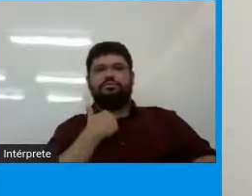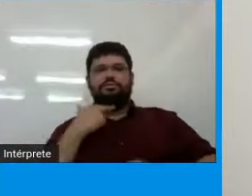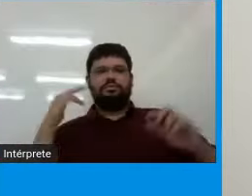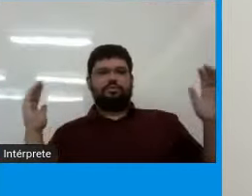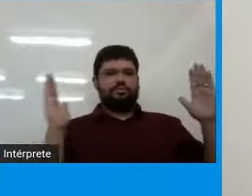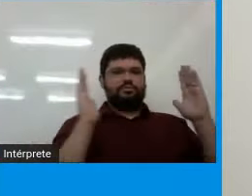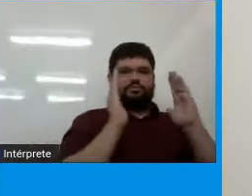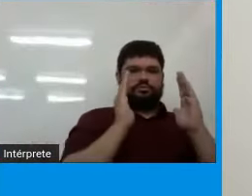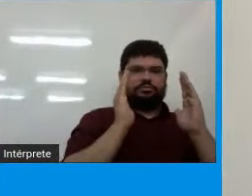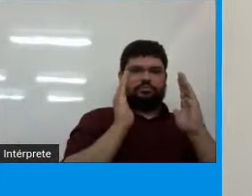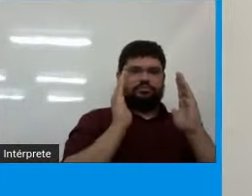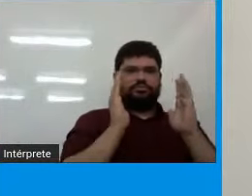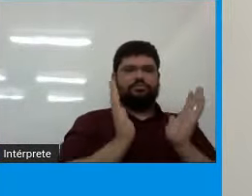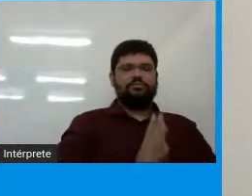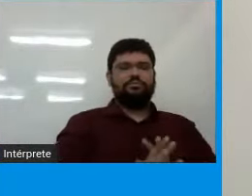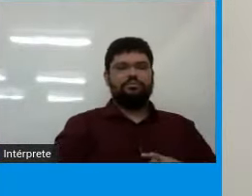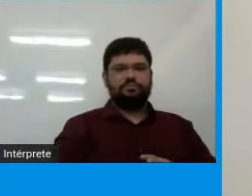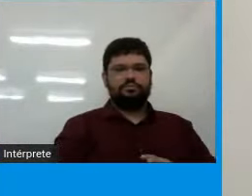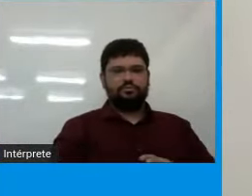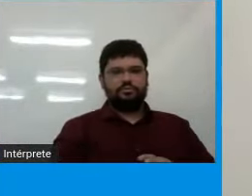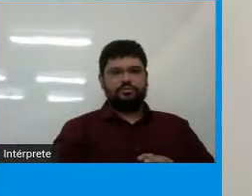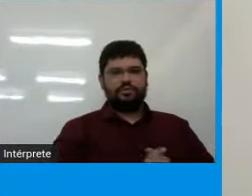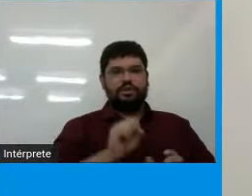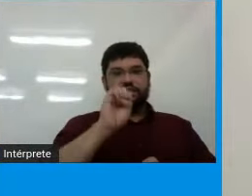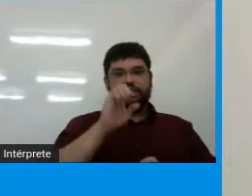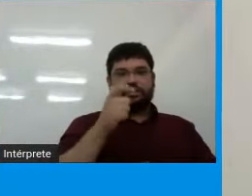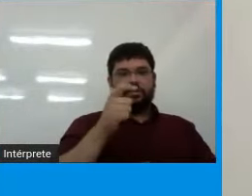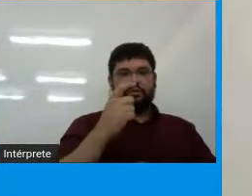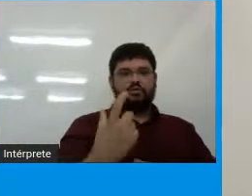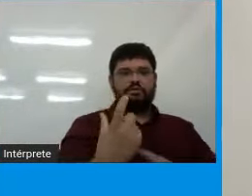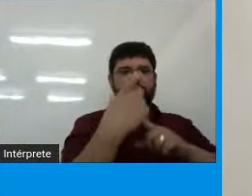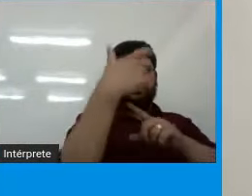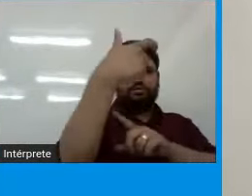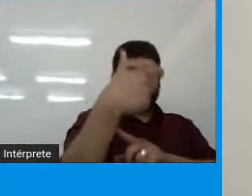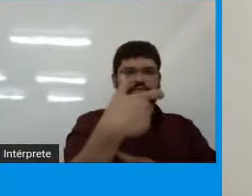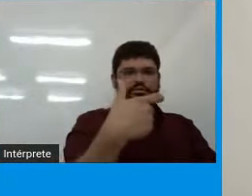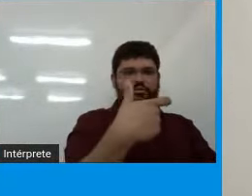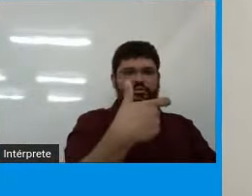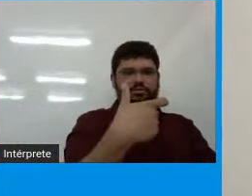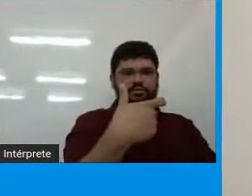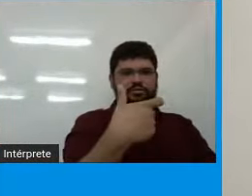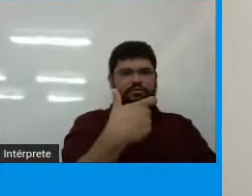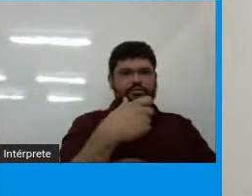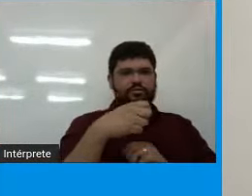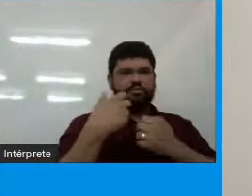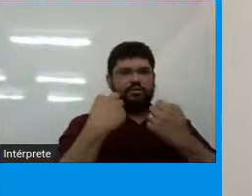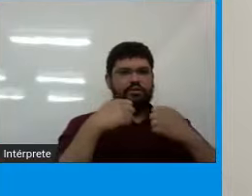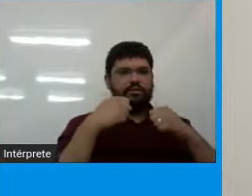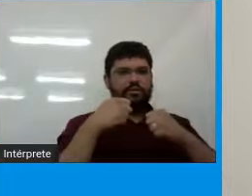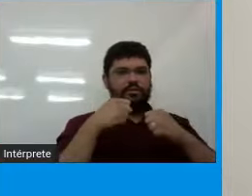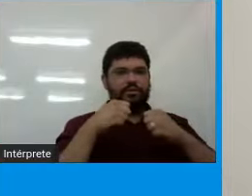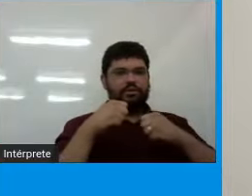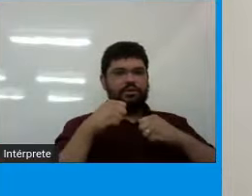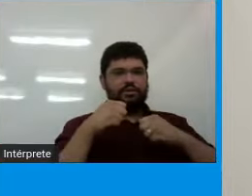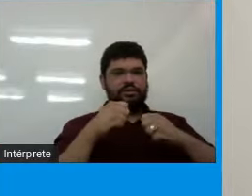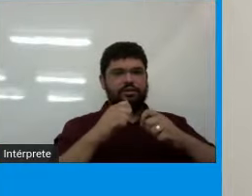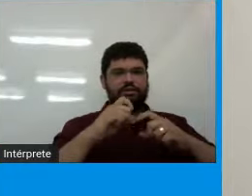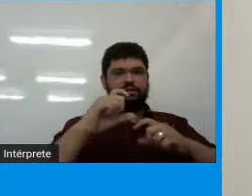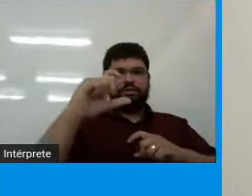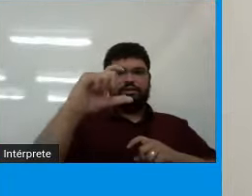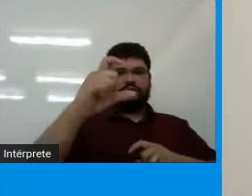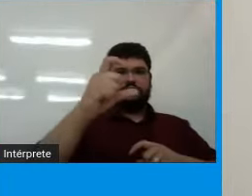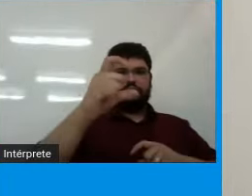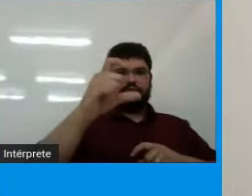fora. Se não tiver um desses suportes próprios para celular, tente apoiá-lo em uma superfície plana, de modo que seus olhos fiquem na mesma linha